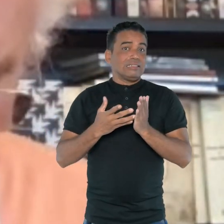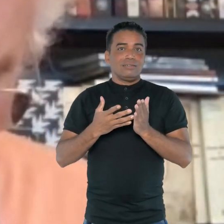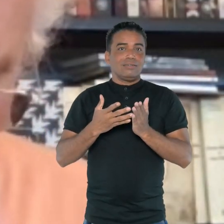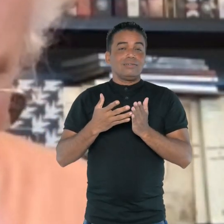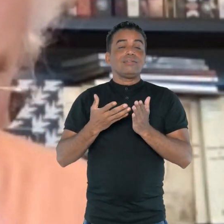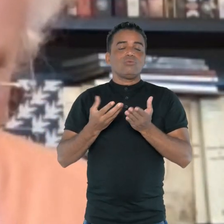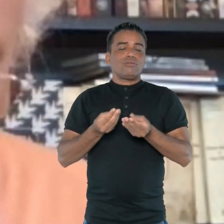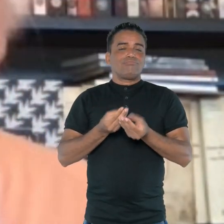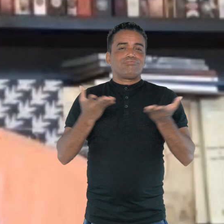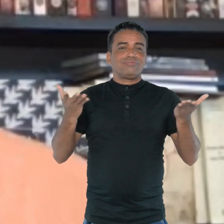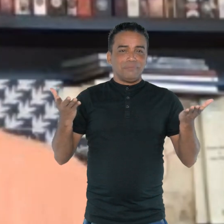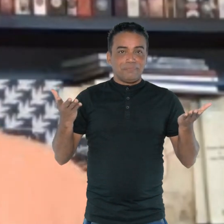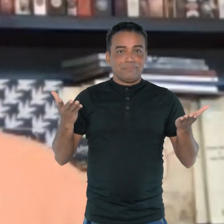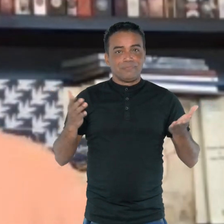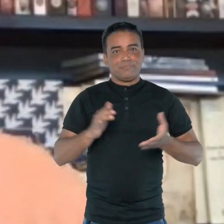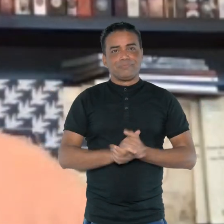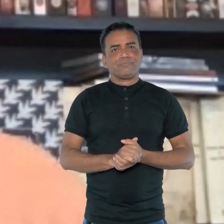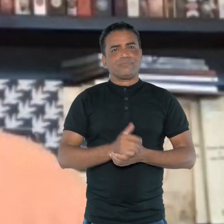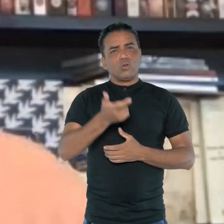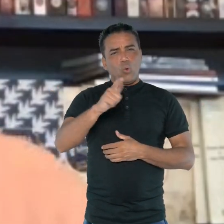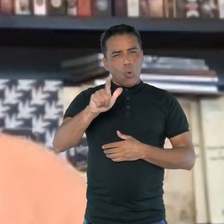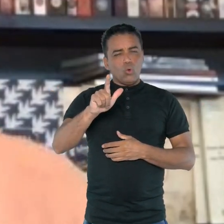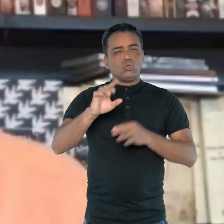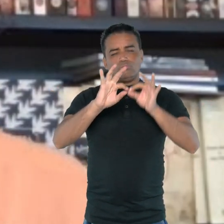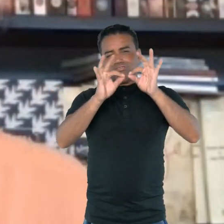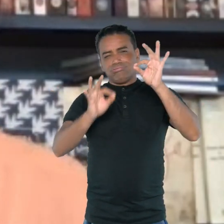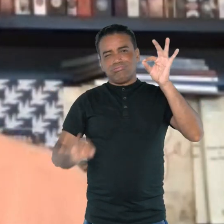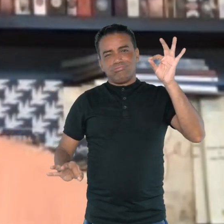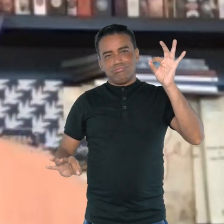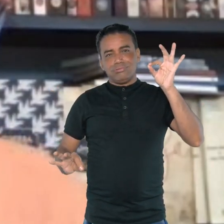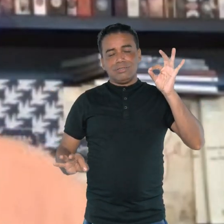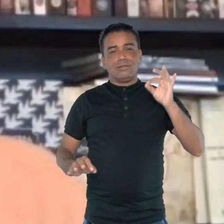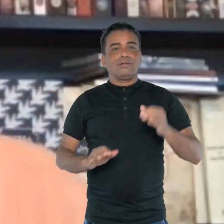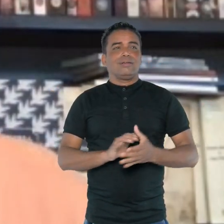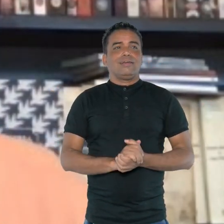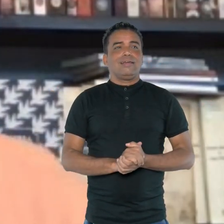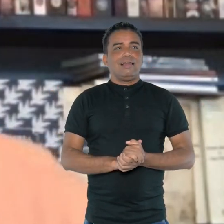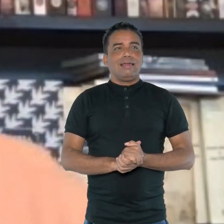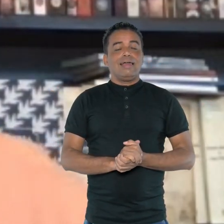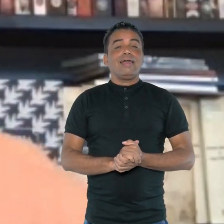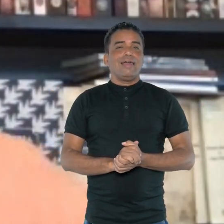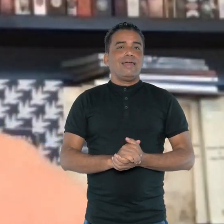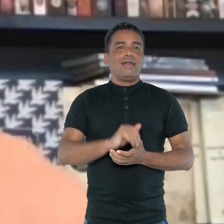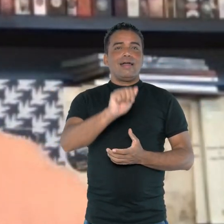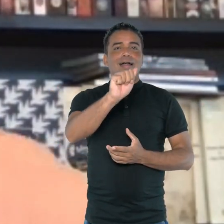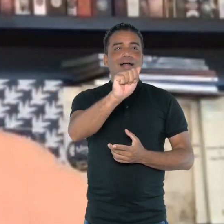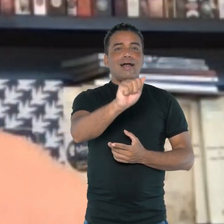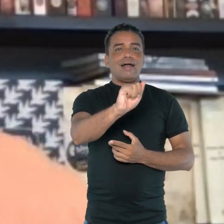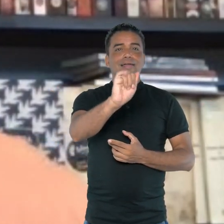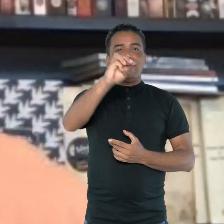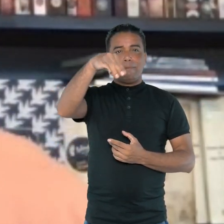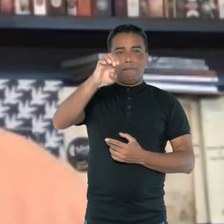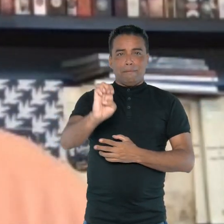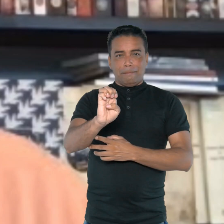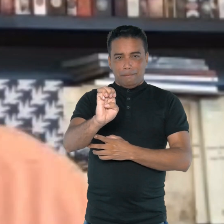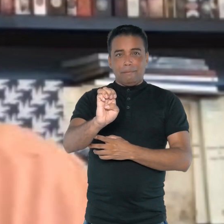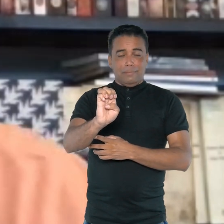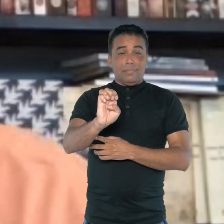dado ali. E um outro conto alongado, Aimé, que é uma menina, uma